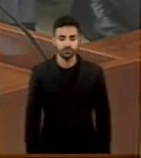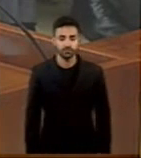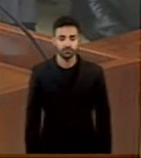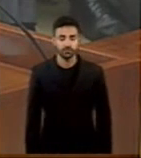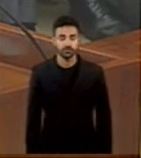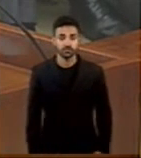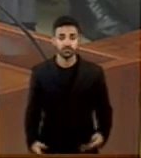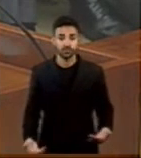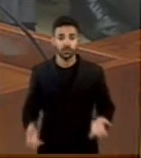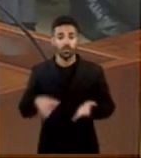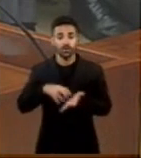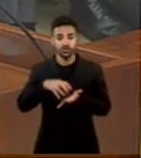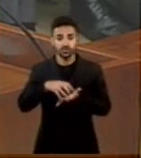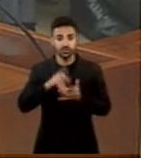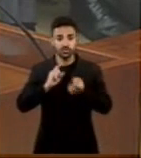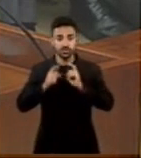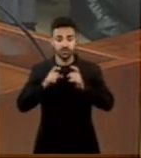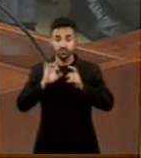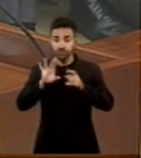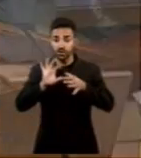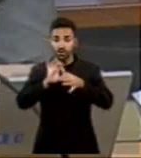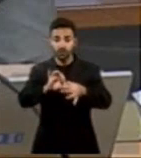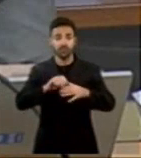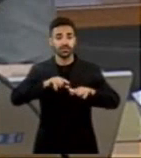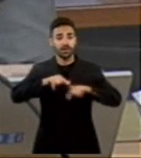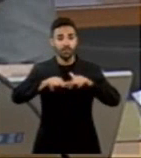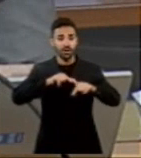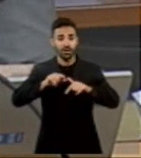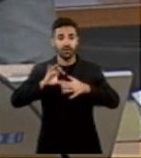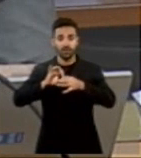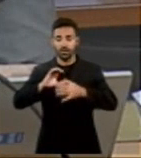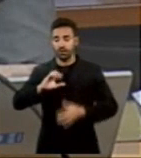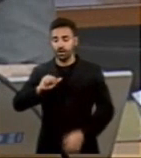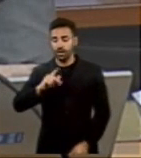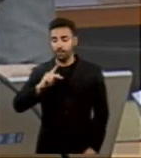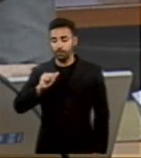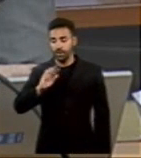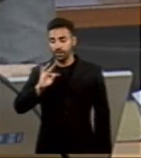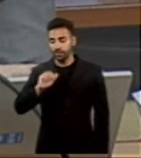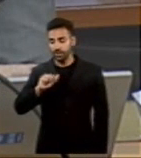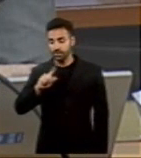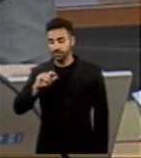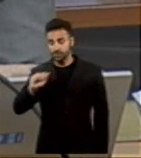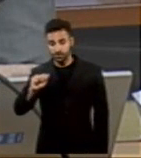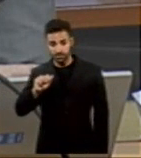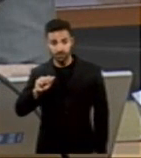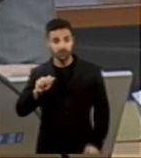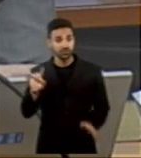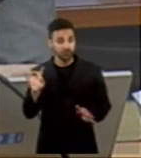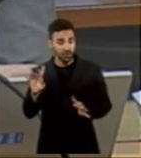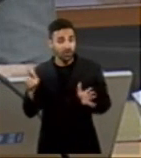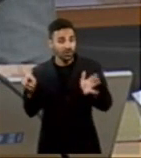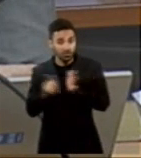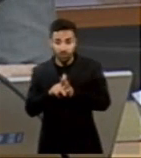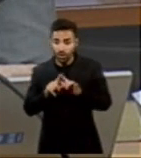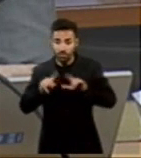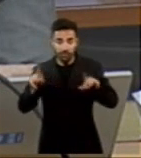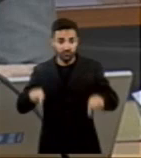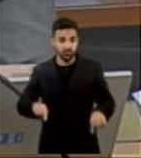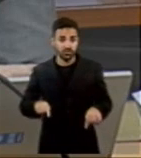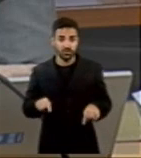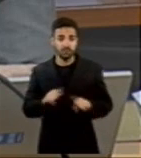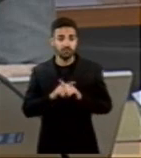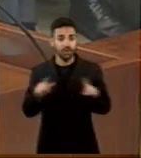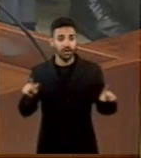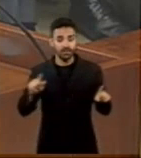do porto, ela usava só o pessoal com vínculo empregatício para capatazia, só empregado próprio, com carteira profissional assinada. Mas, na